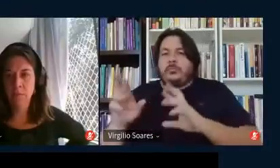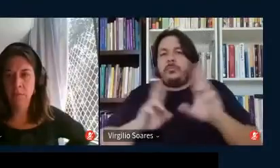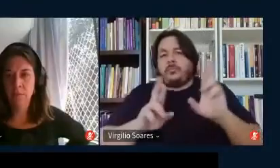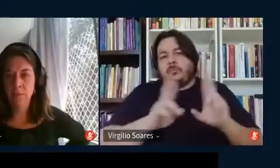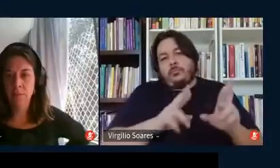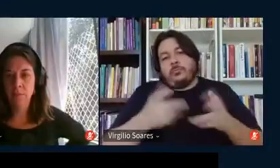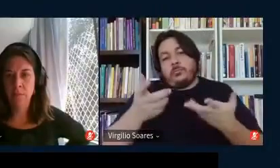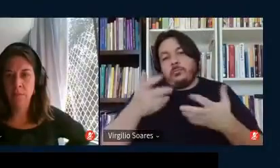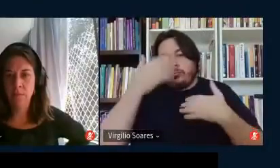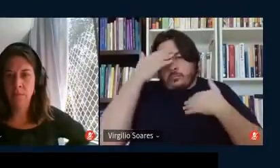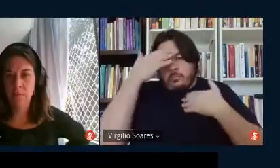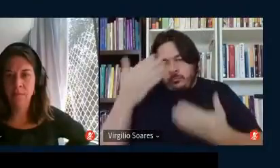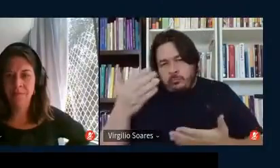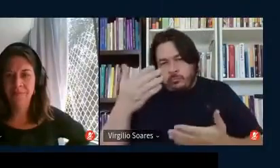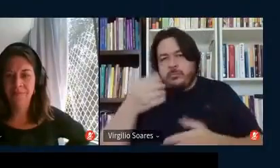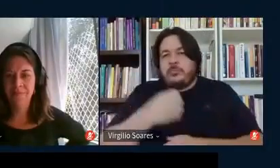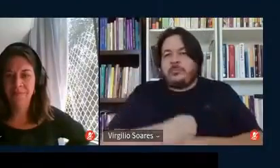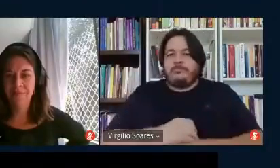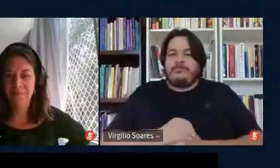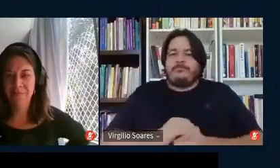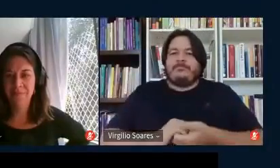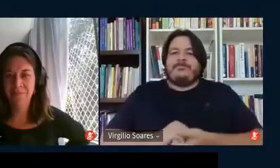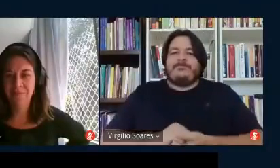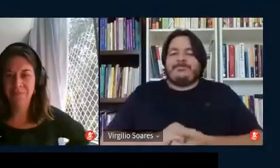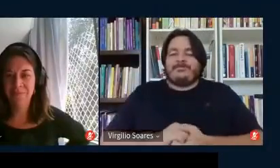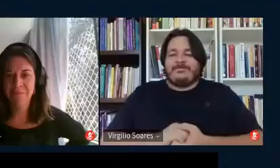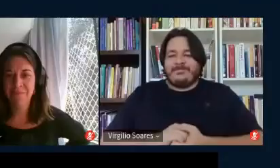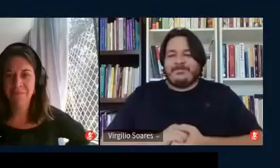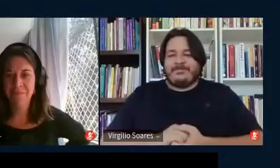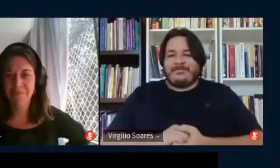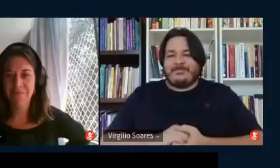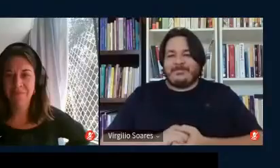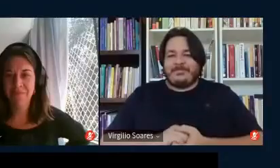só agradecer, muito obrigada.